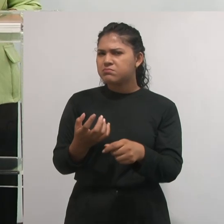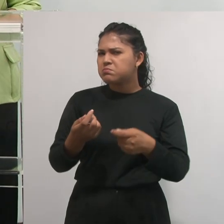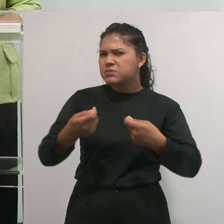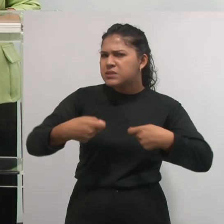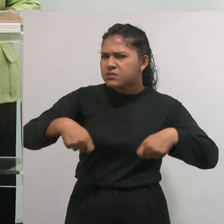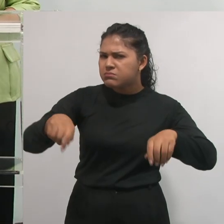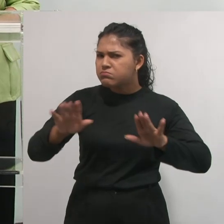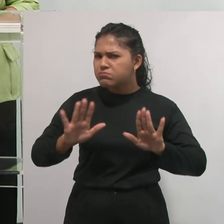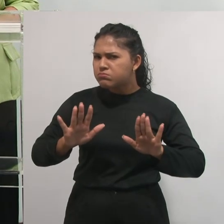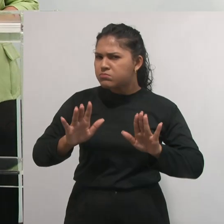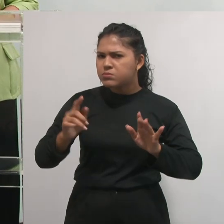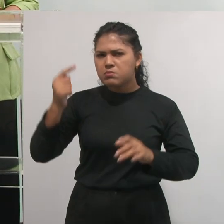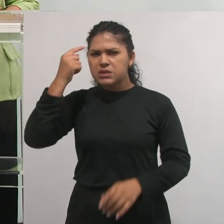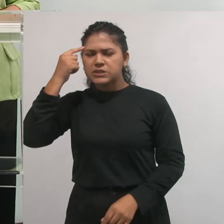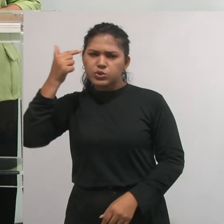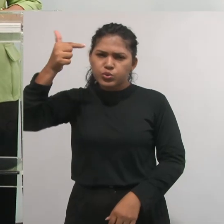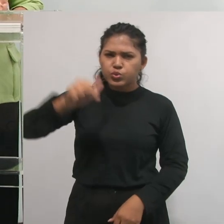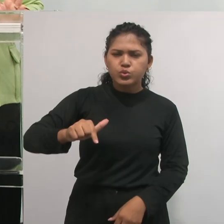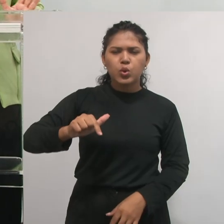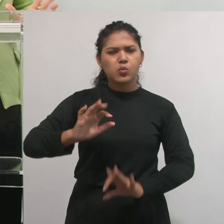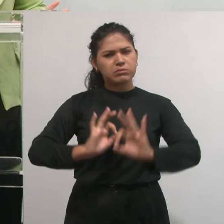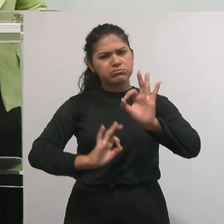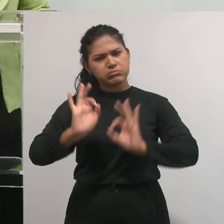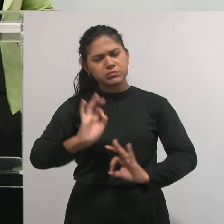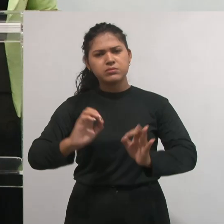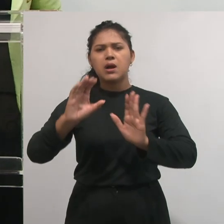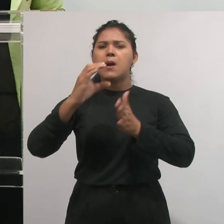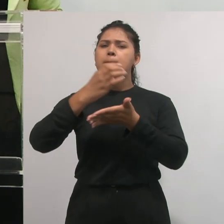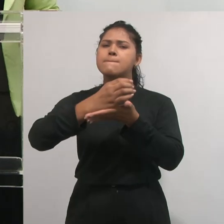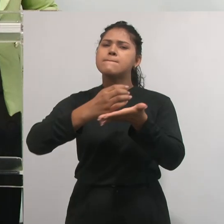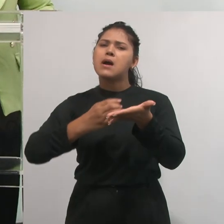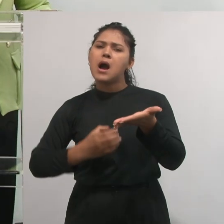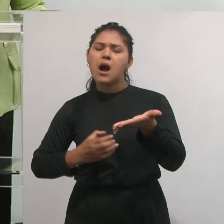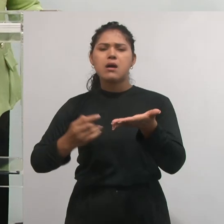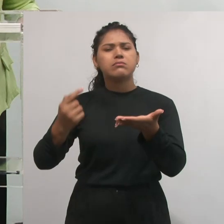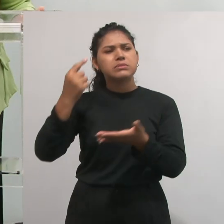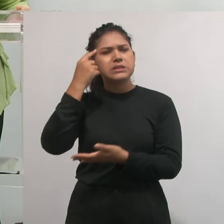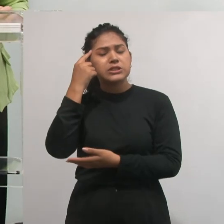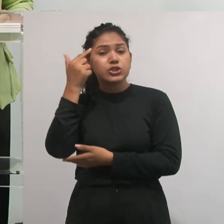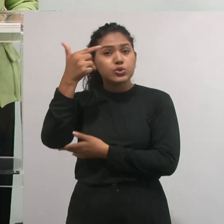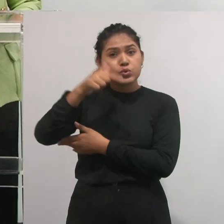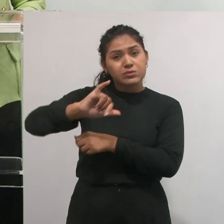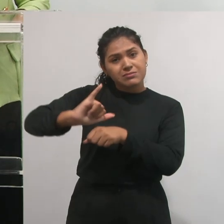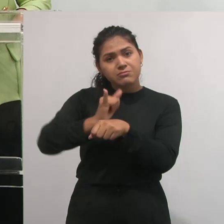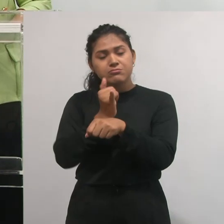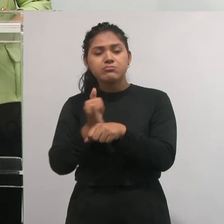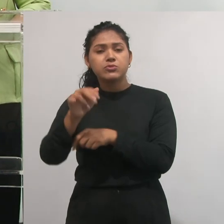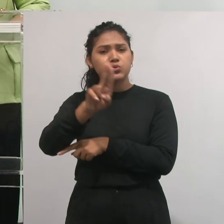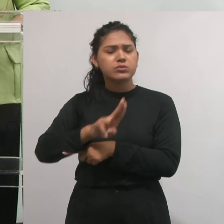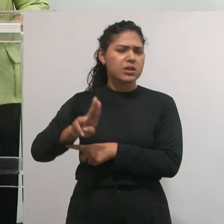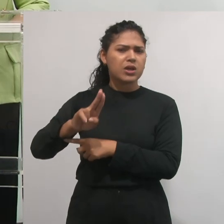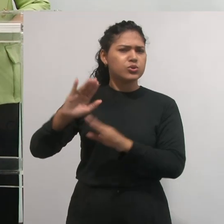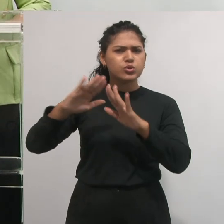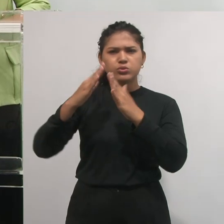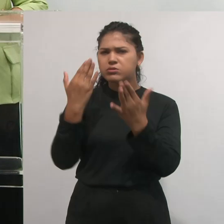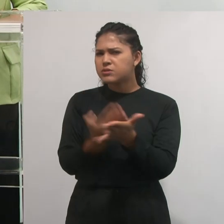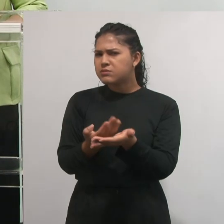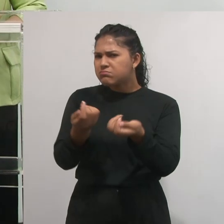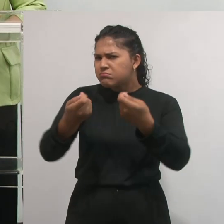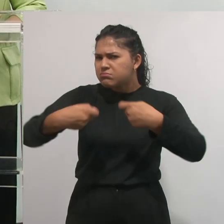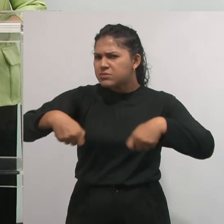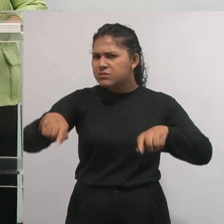gente repensar isso, por mais que a legislação traga a ideia de transversalidade, a escola não tem